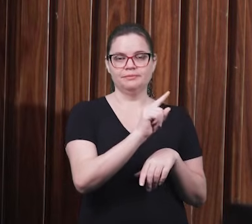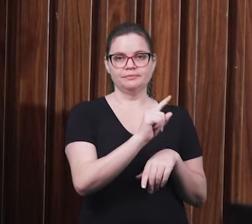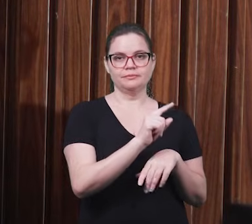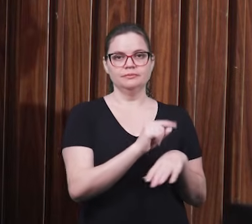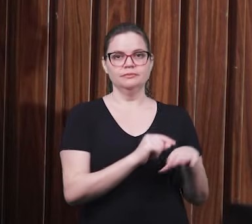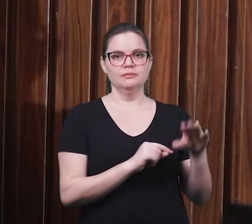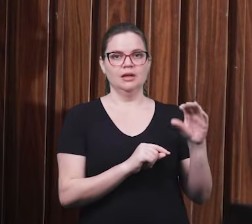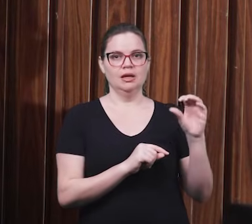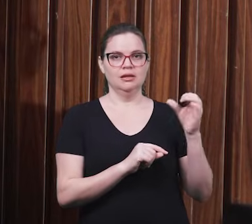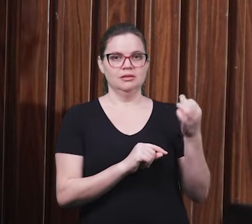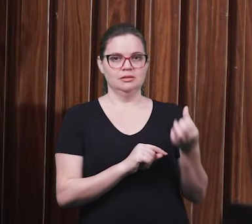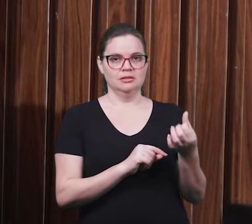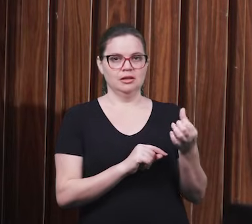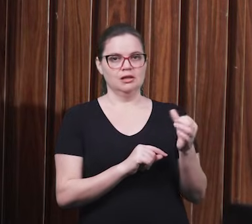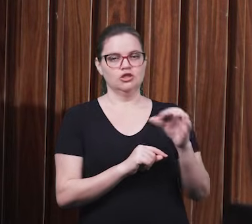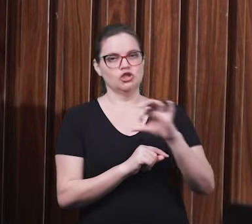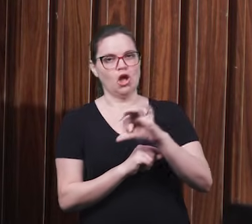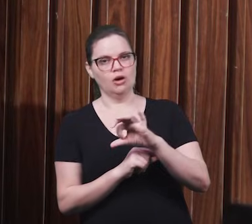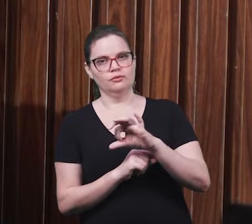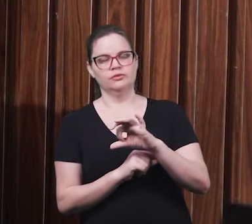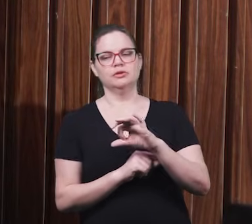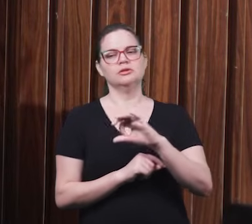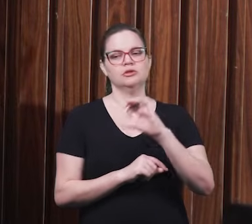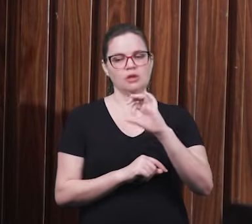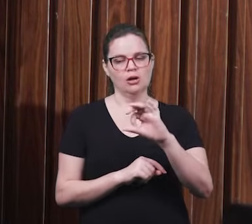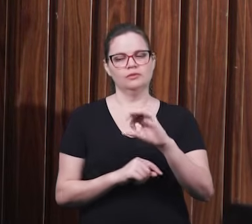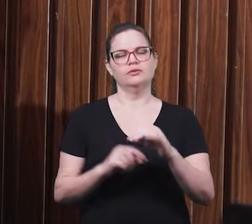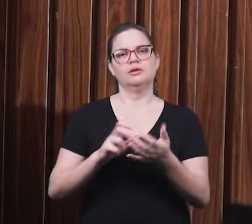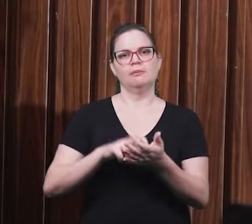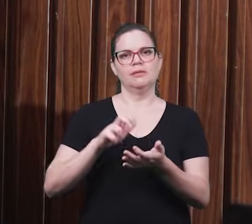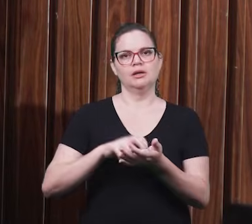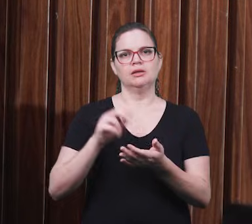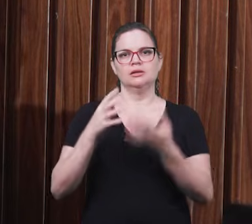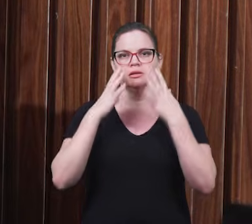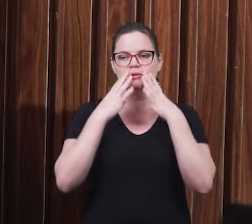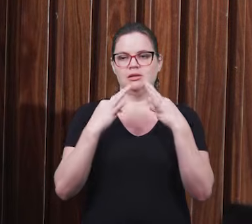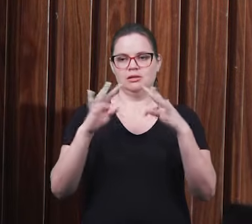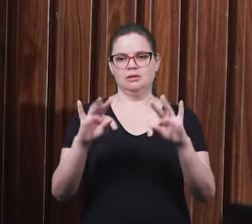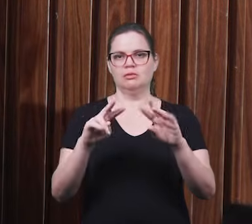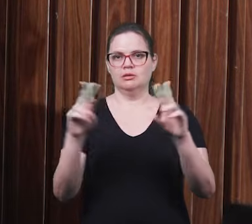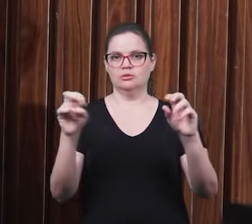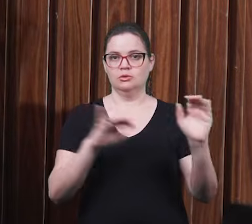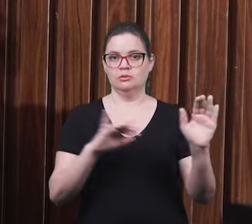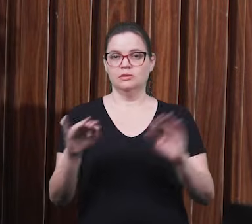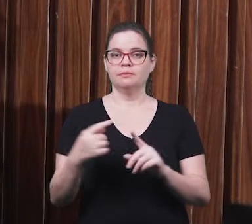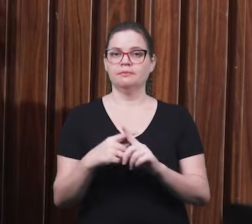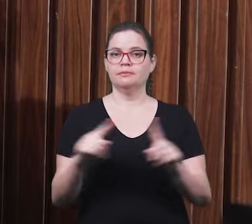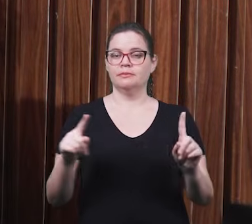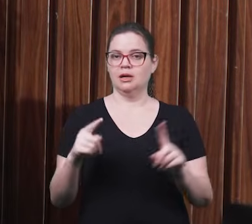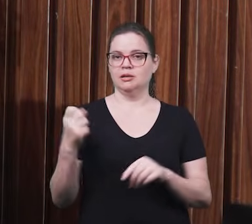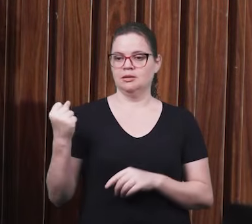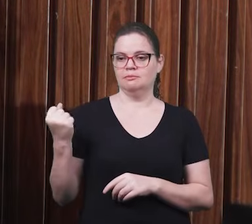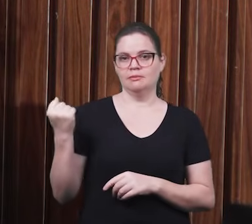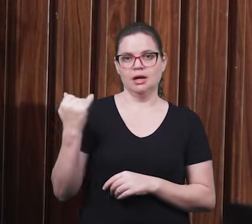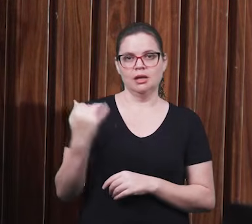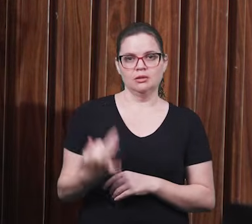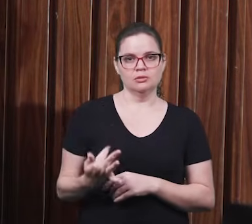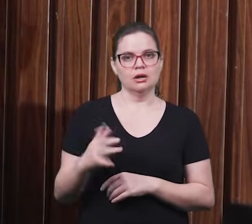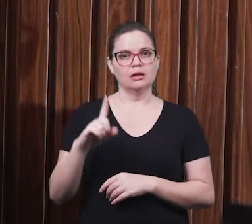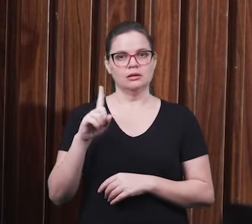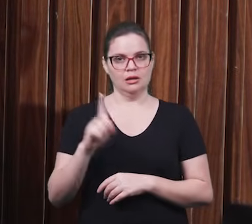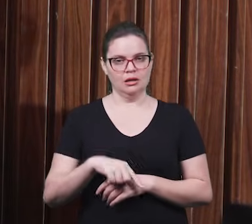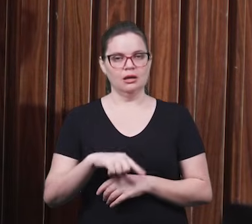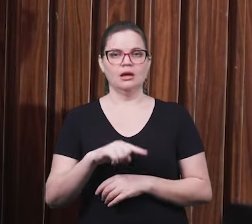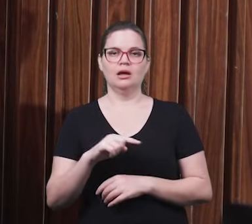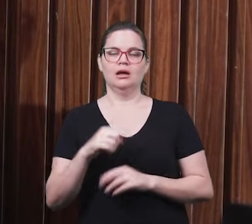horas é às 6 horas da manhã. Então às 9 horas puderam até testemunhar isso. Mas a madrugada, ela